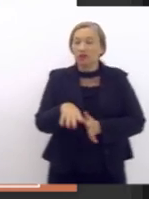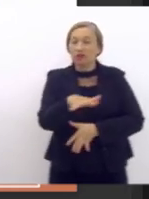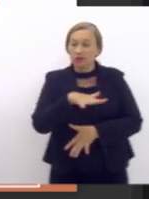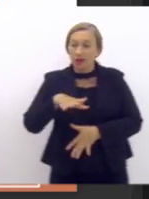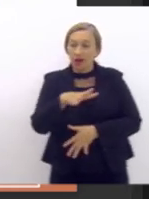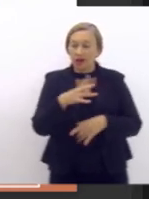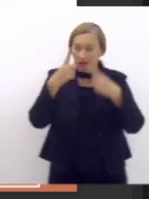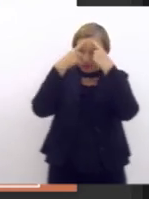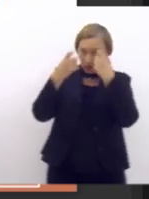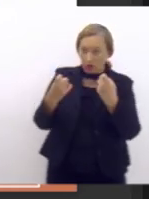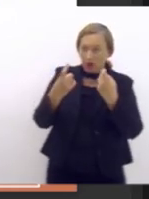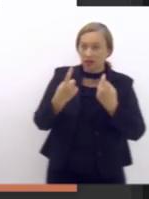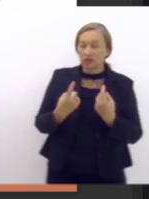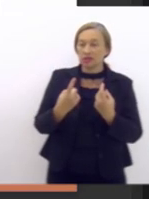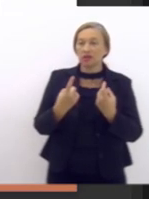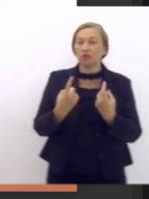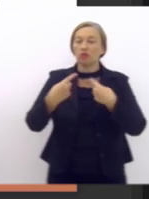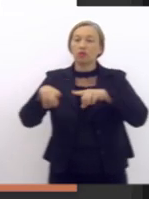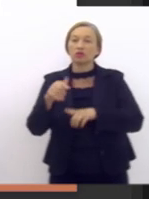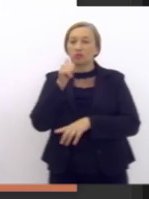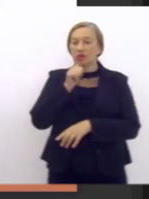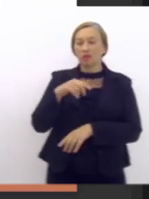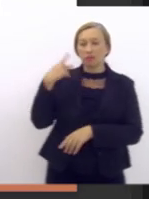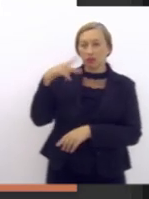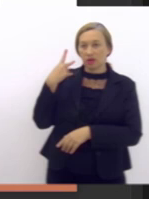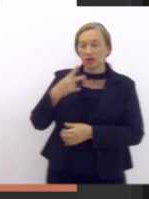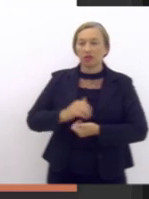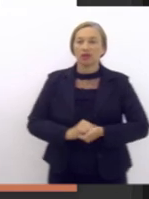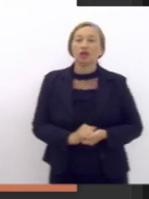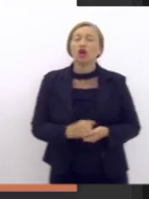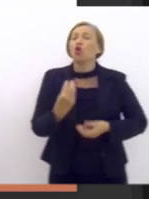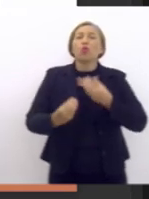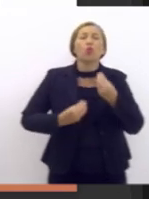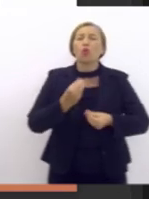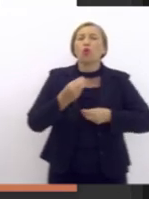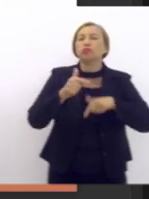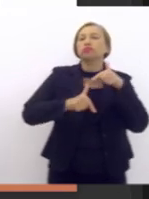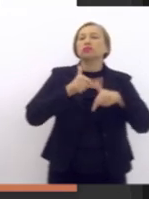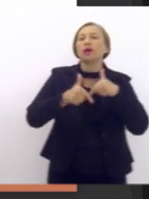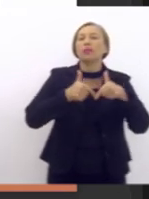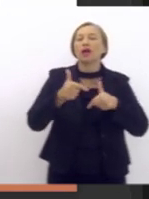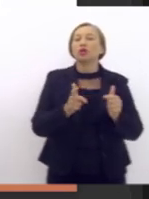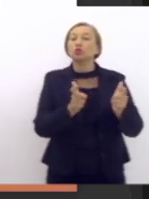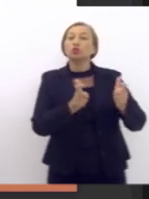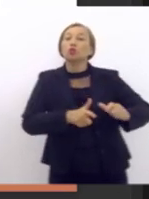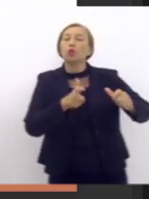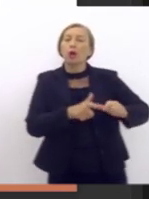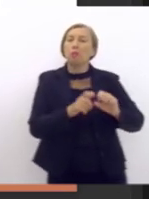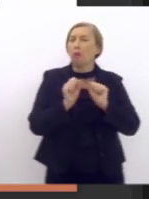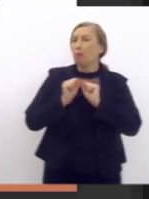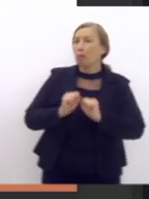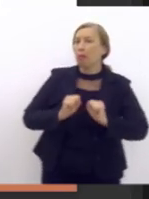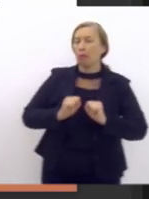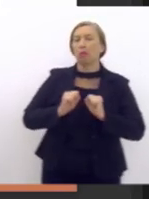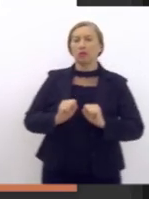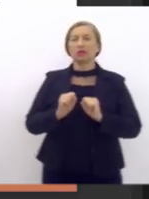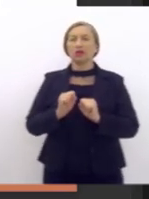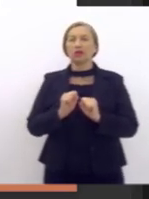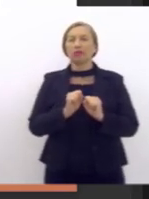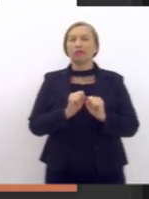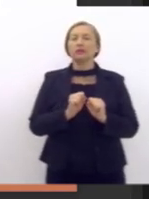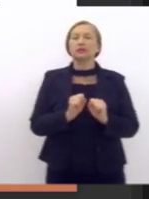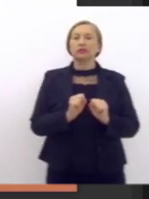de violência política contra a mulher. E como que a gente trabalha lá no observatório para poder